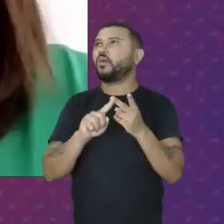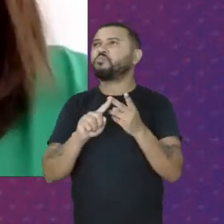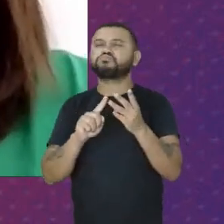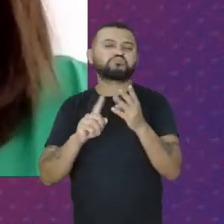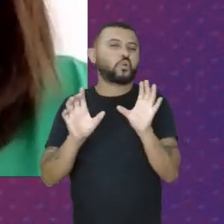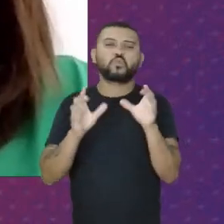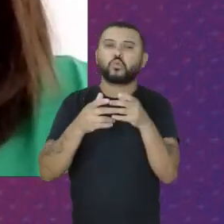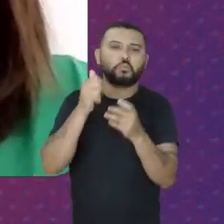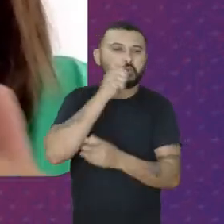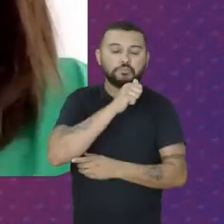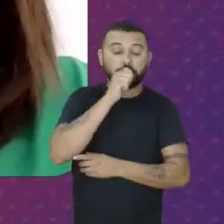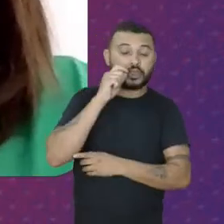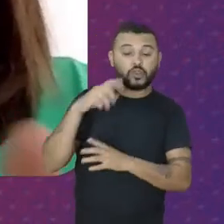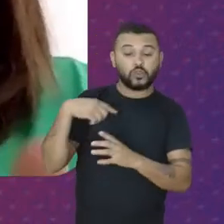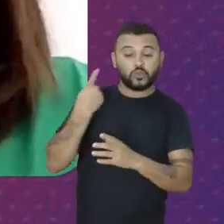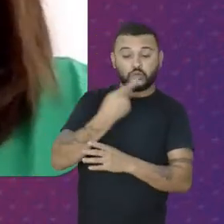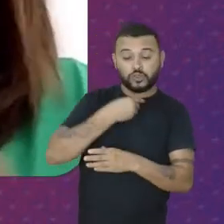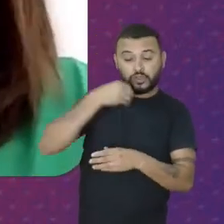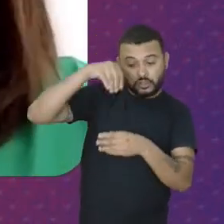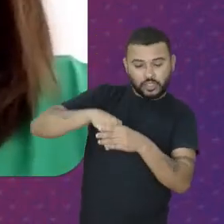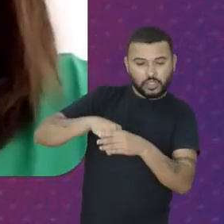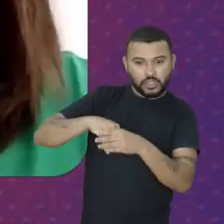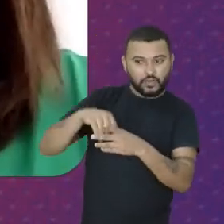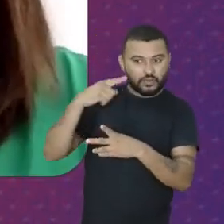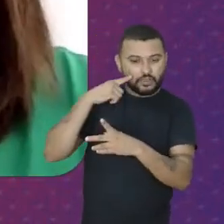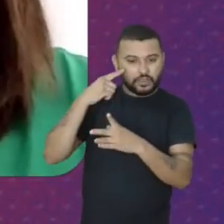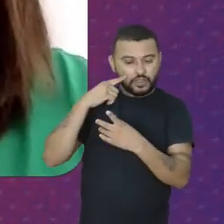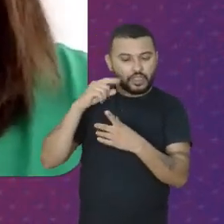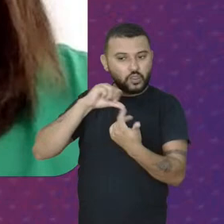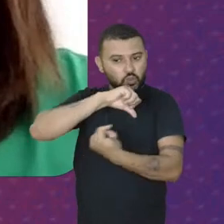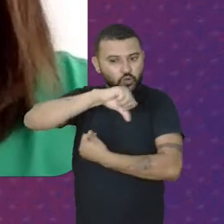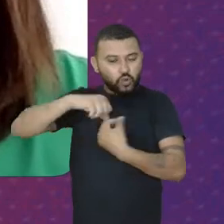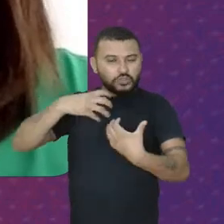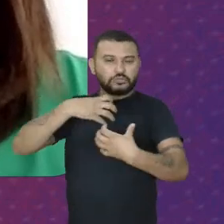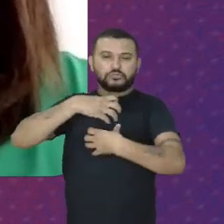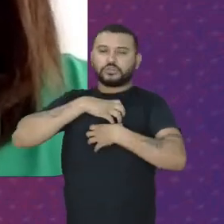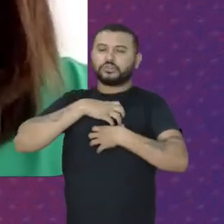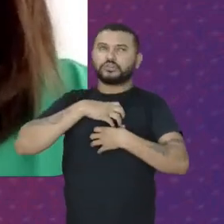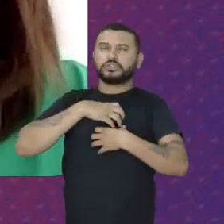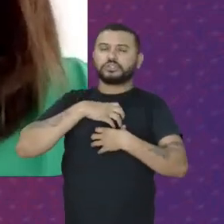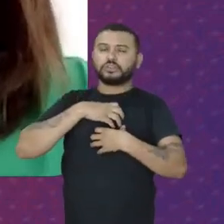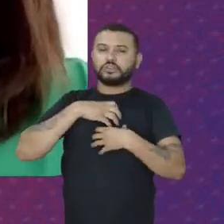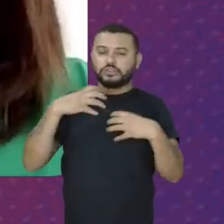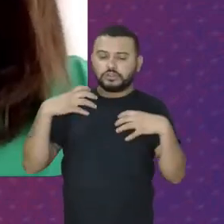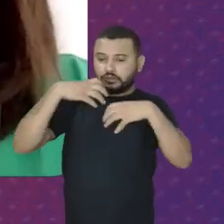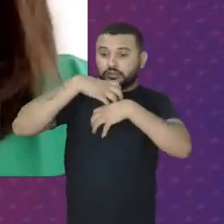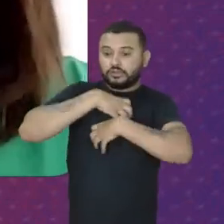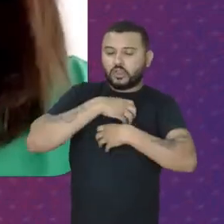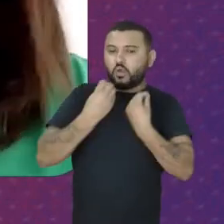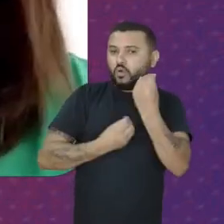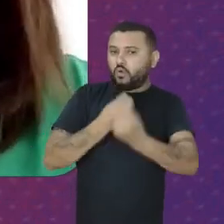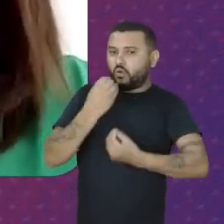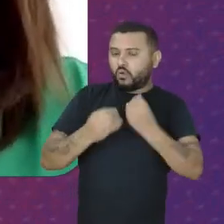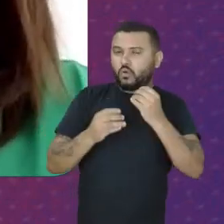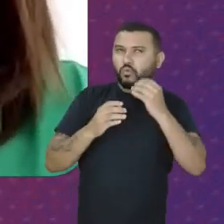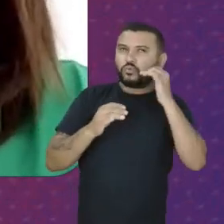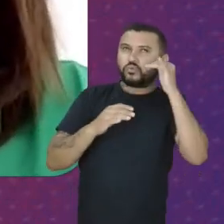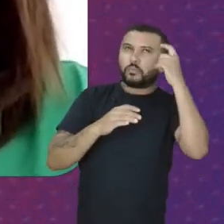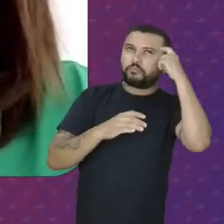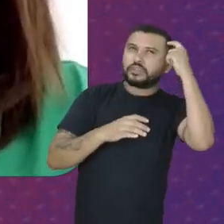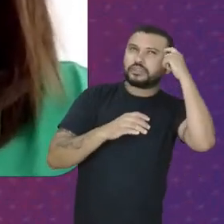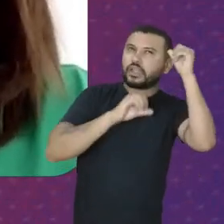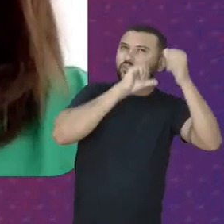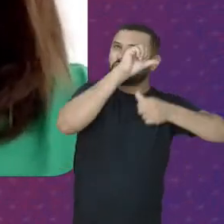e a partir dali nós sofremos diversas mudanças. Mudanças que vão desde a forma como nós pensamos